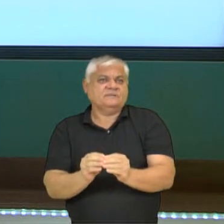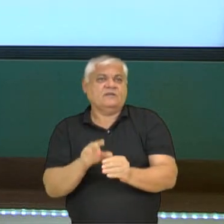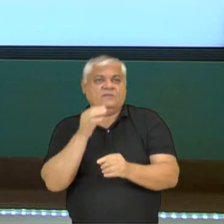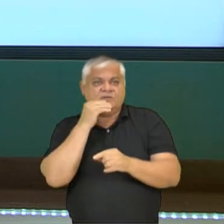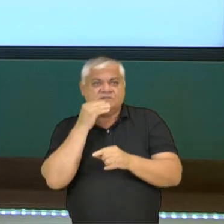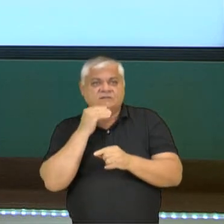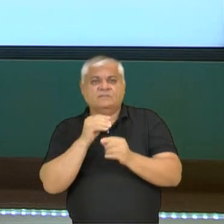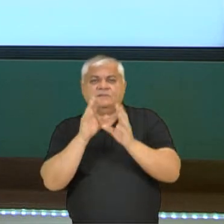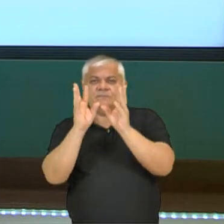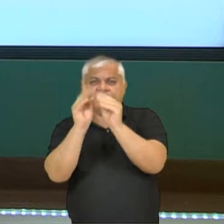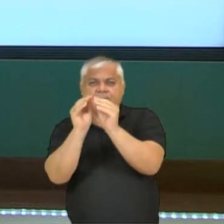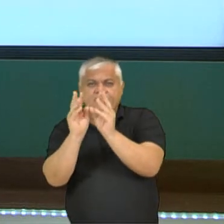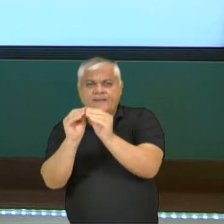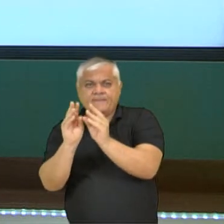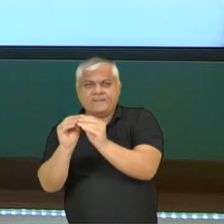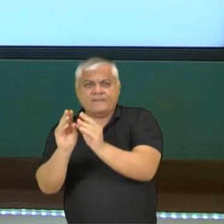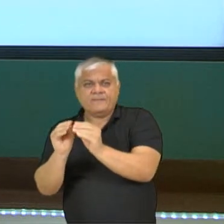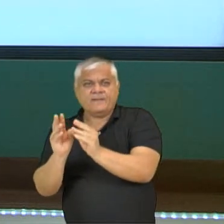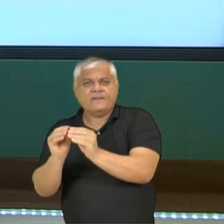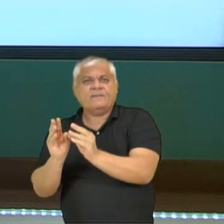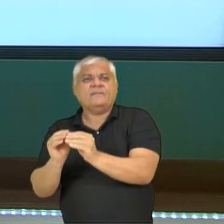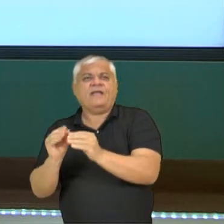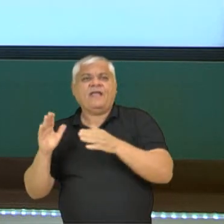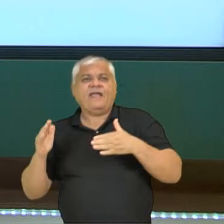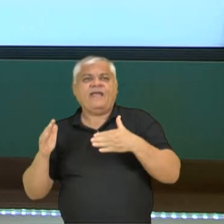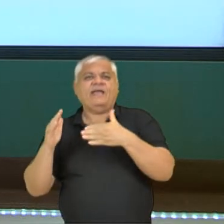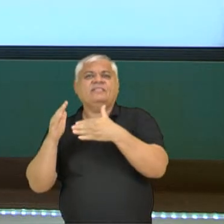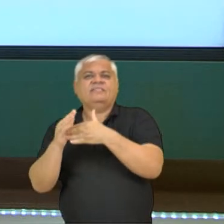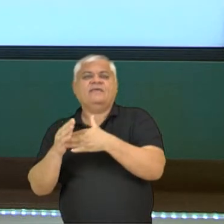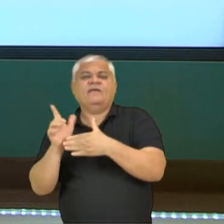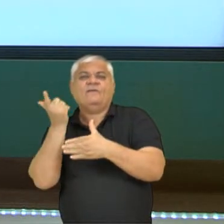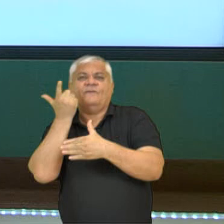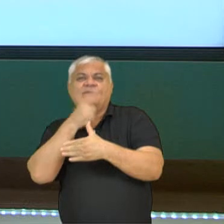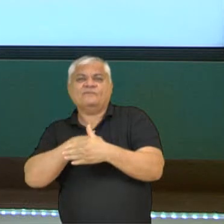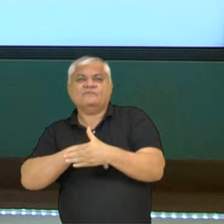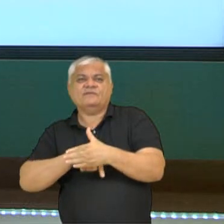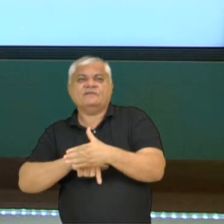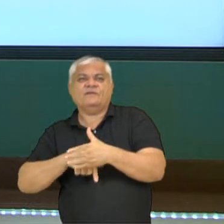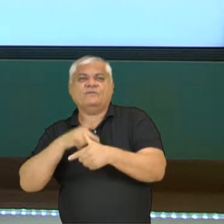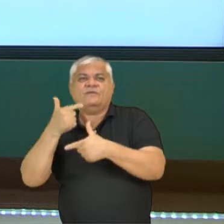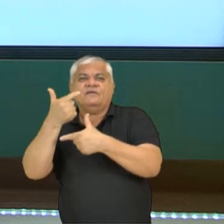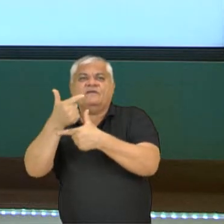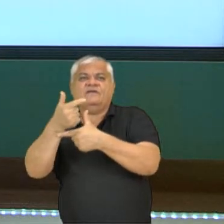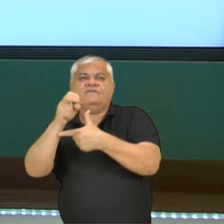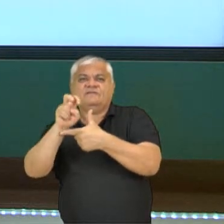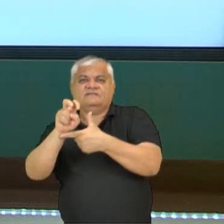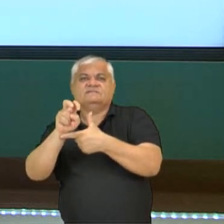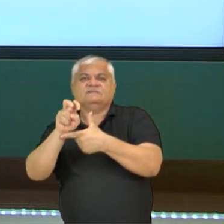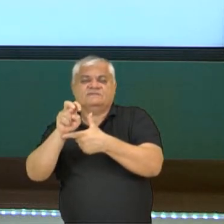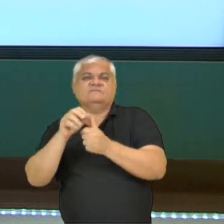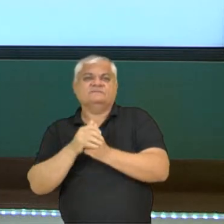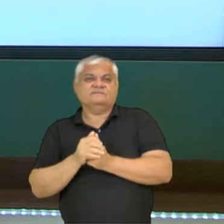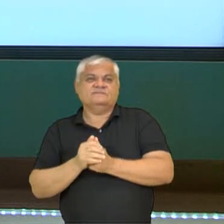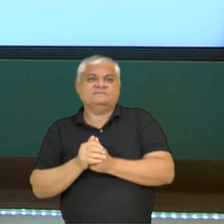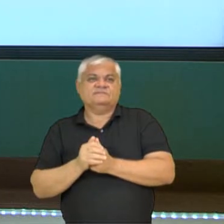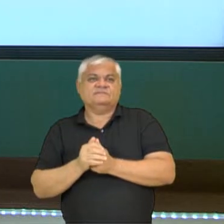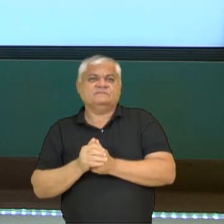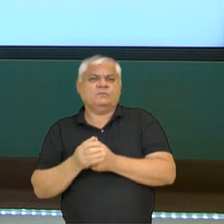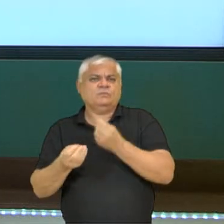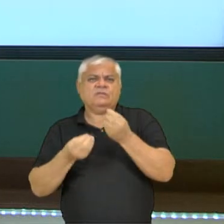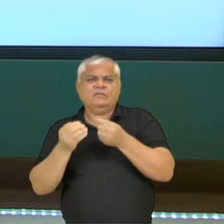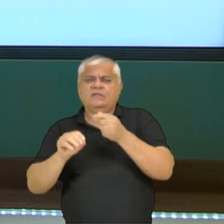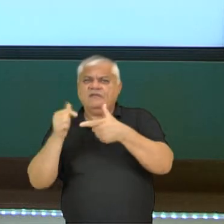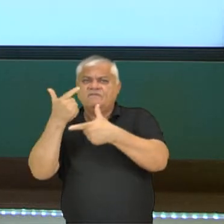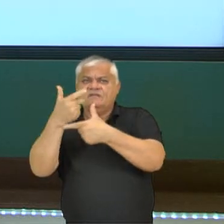foi simplificando, simplificando a fração, até que a fração chegou na sua forma irredutível. O que